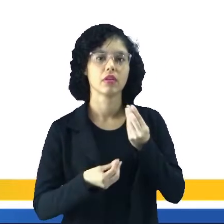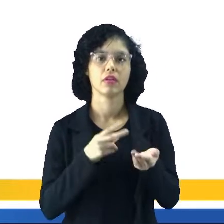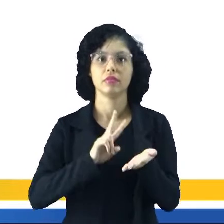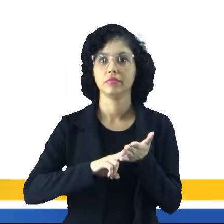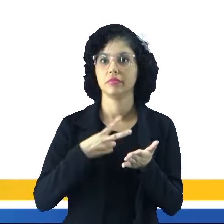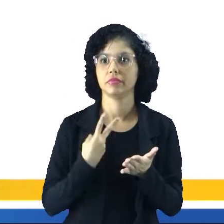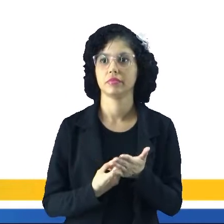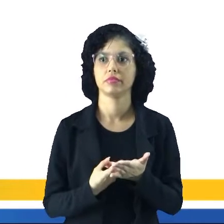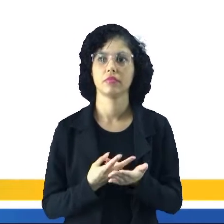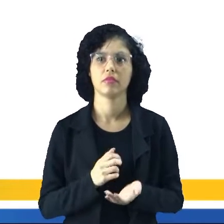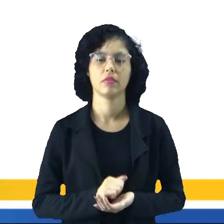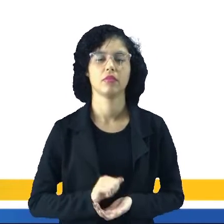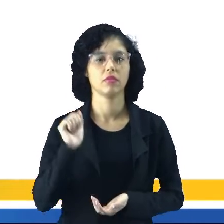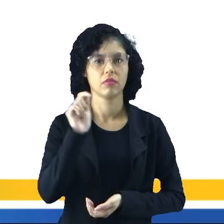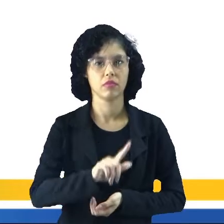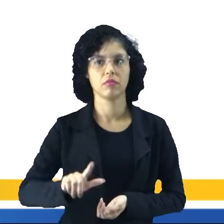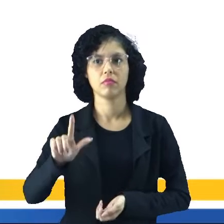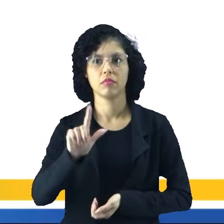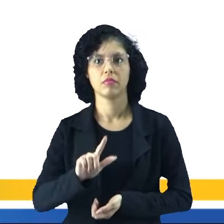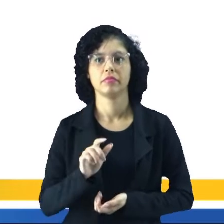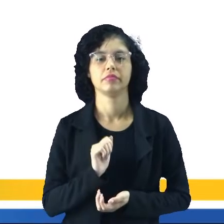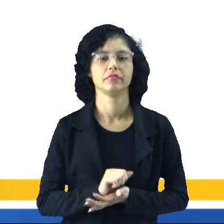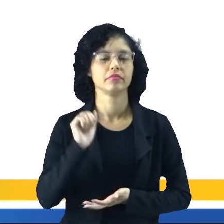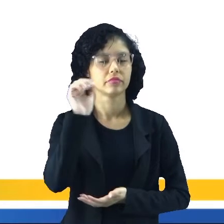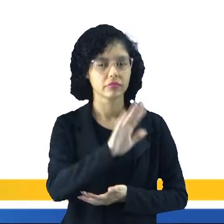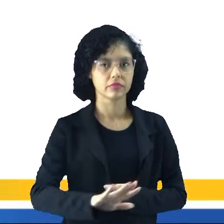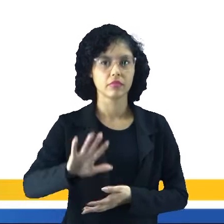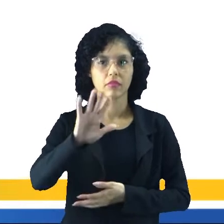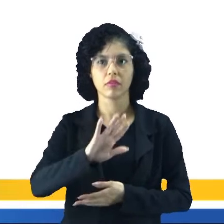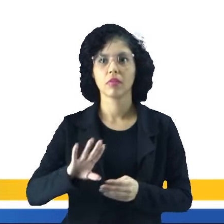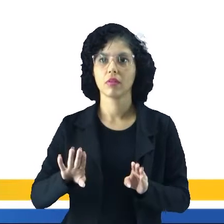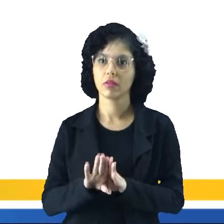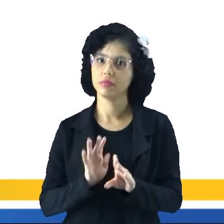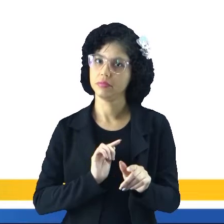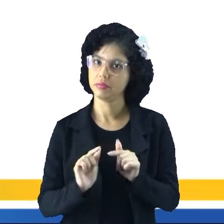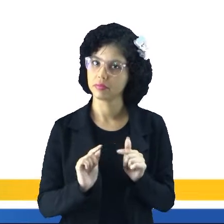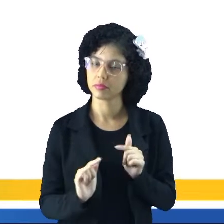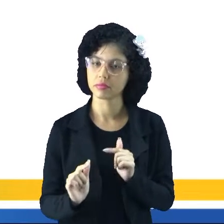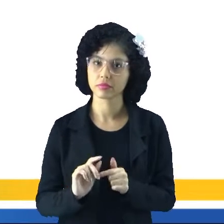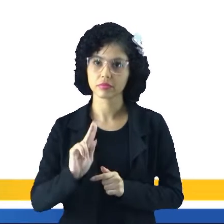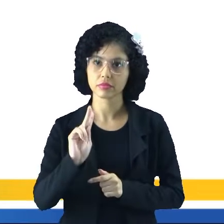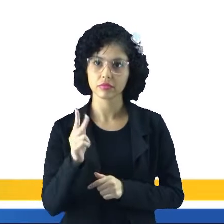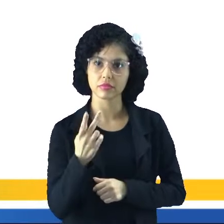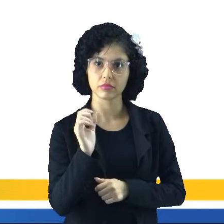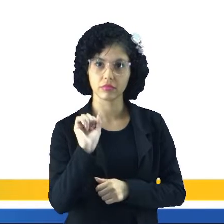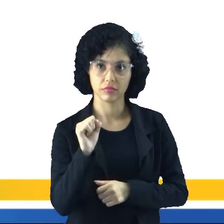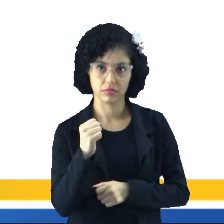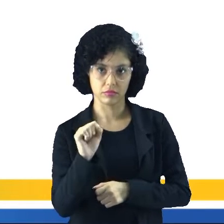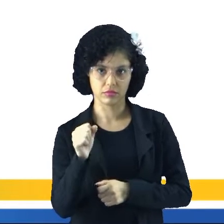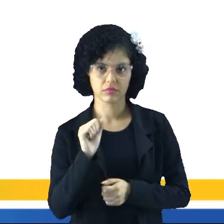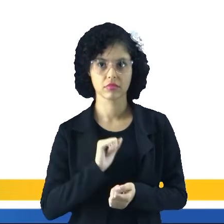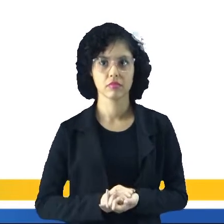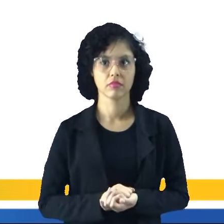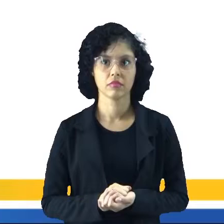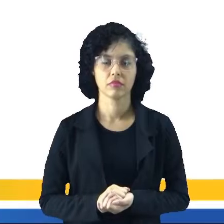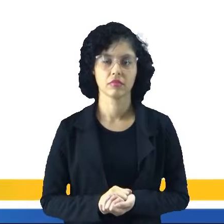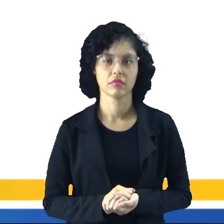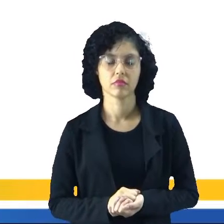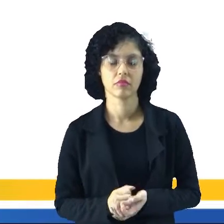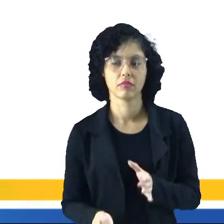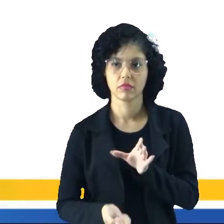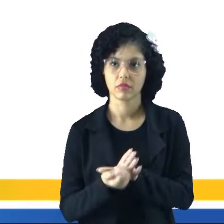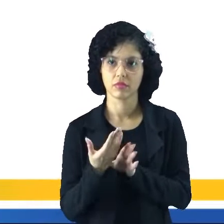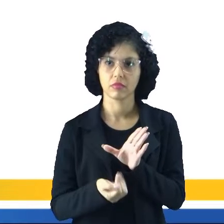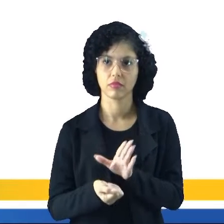mesmo literal. Tá? Também, geralmente, a gente trabalha um pouco com H8 ali, que é referência à